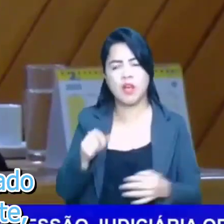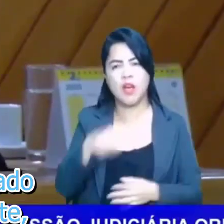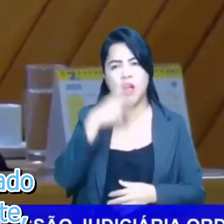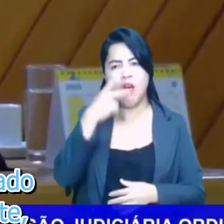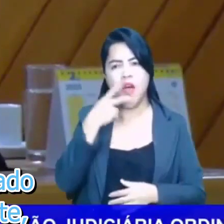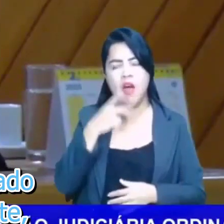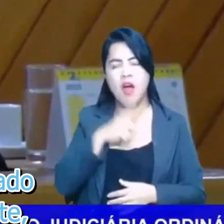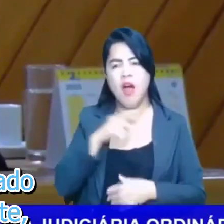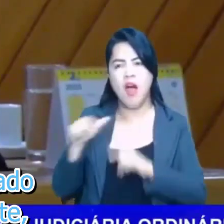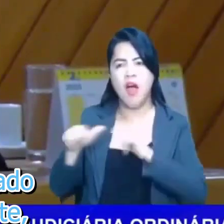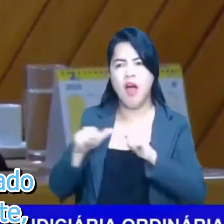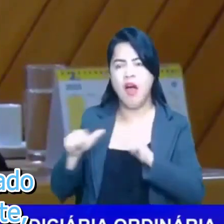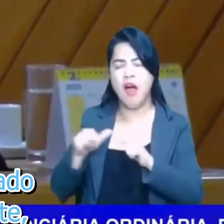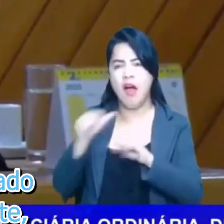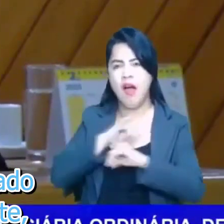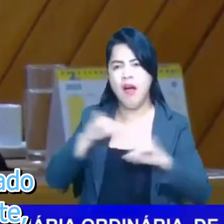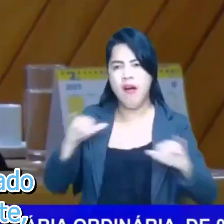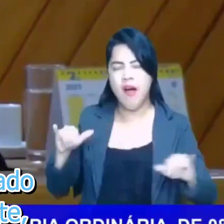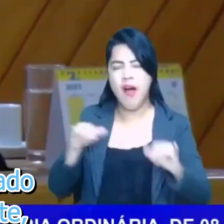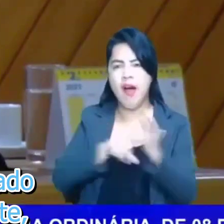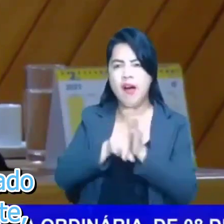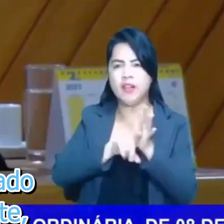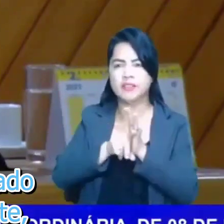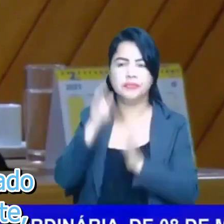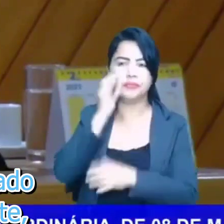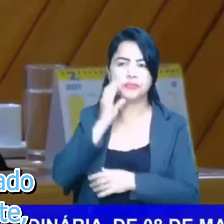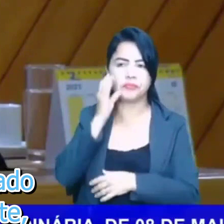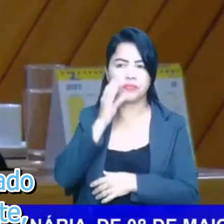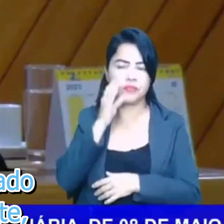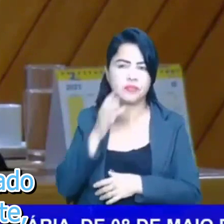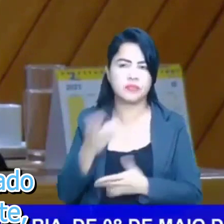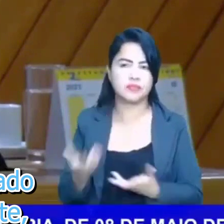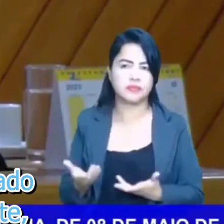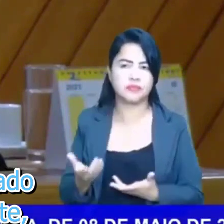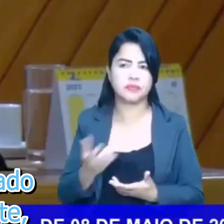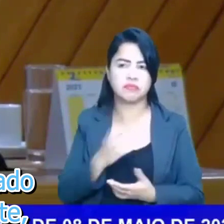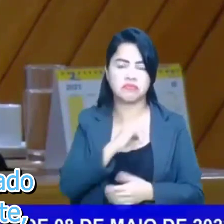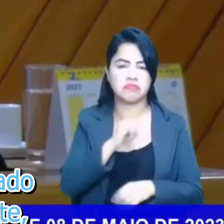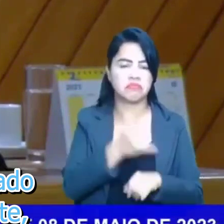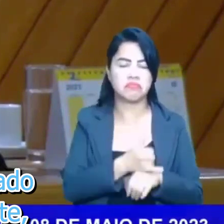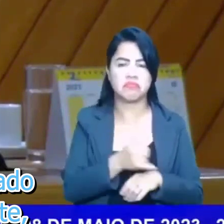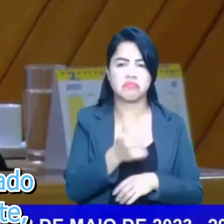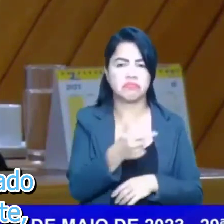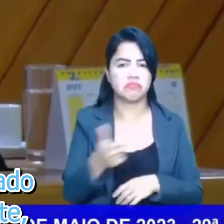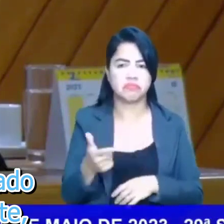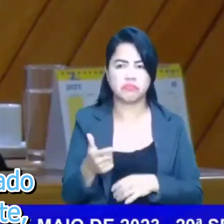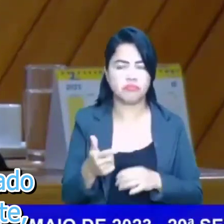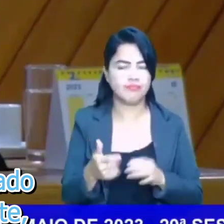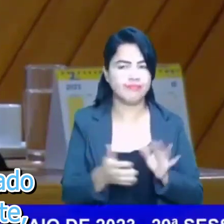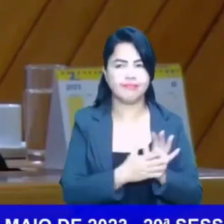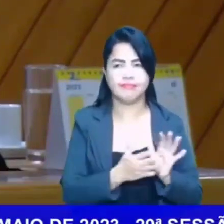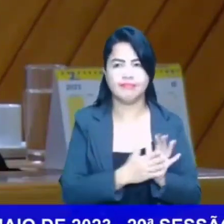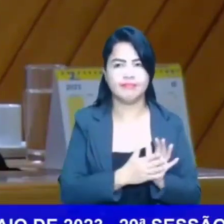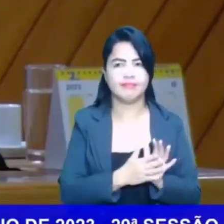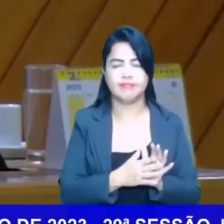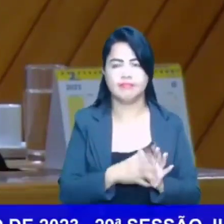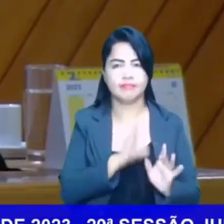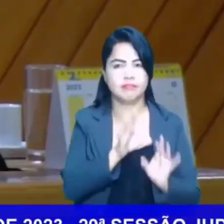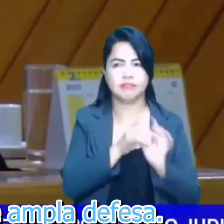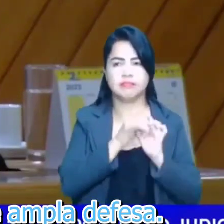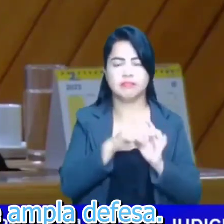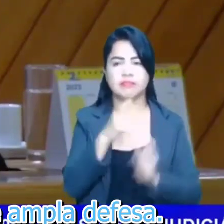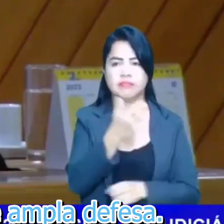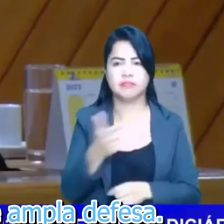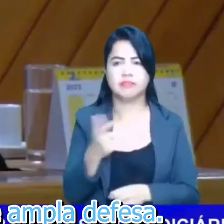que estaria trabalhando para a campanha do investigado Clécio Luiz, em ação que não figuraram como parte e